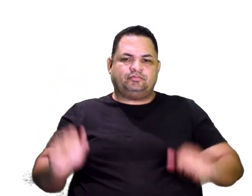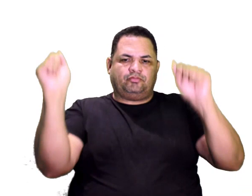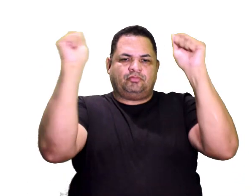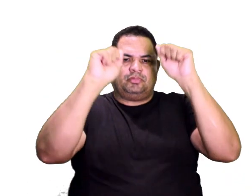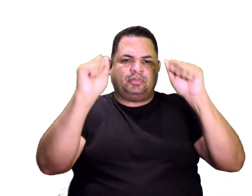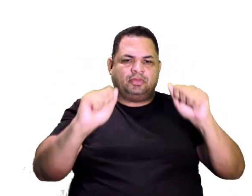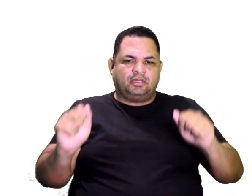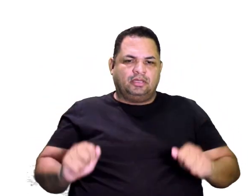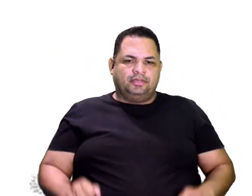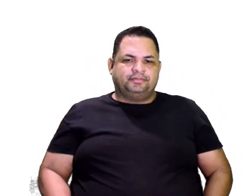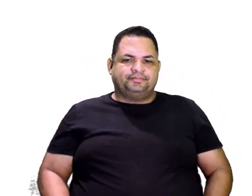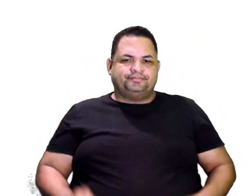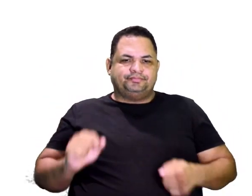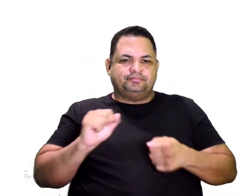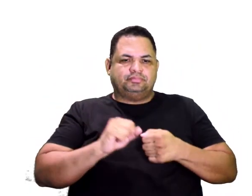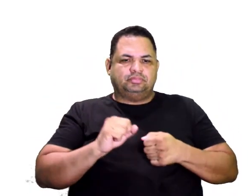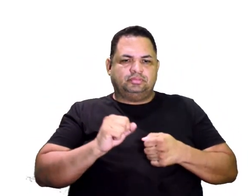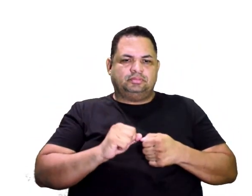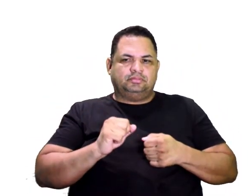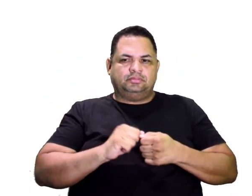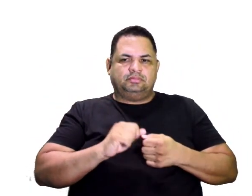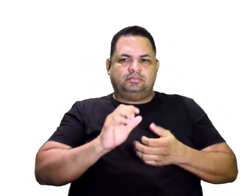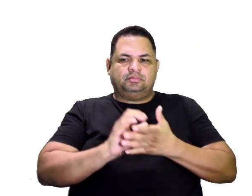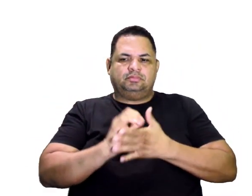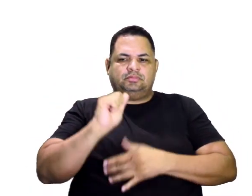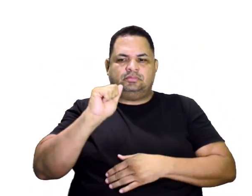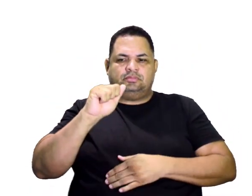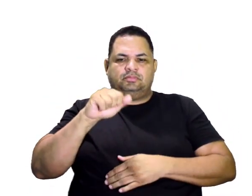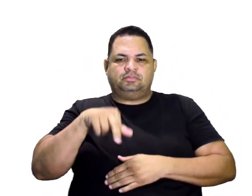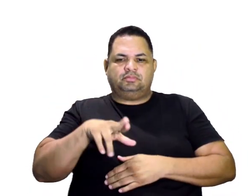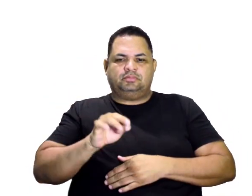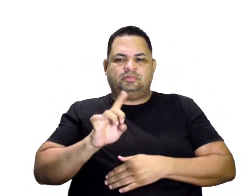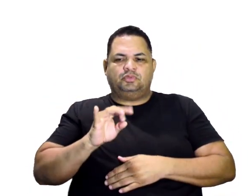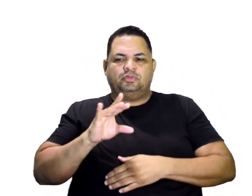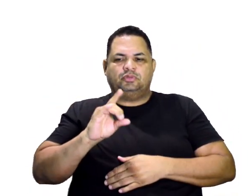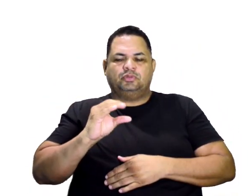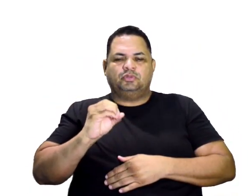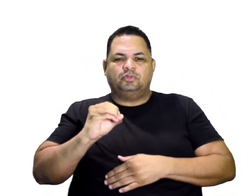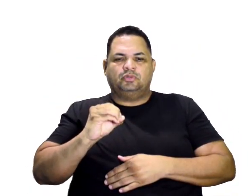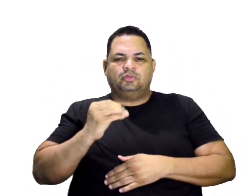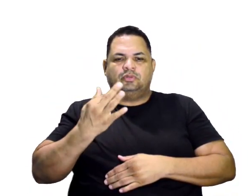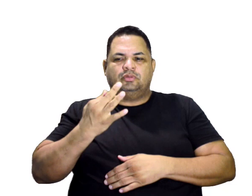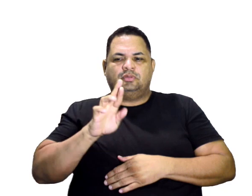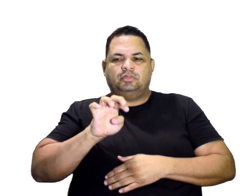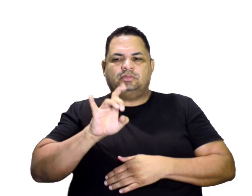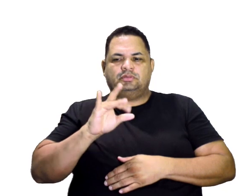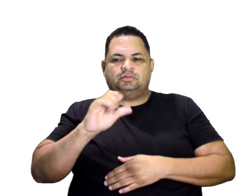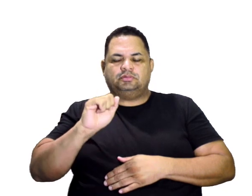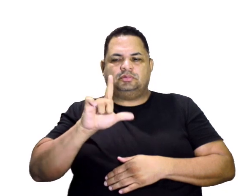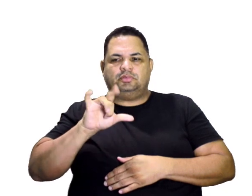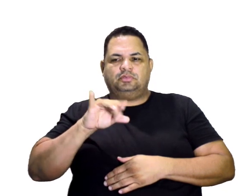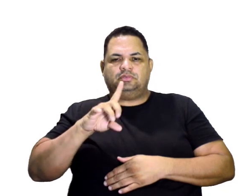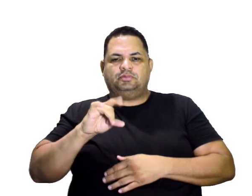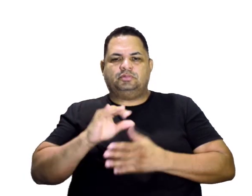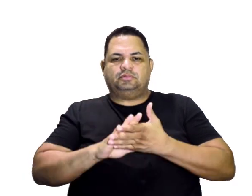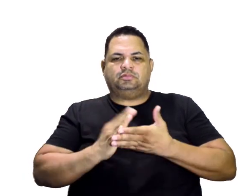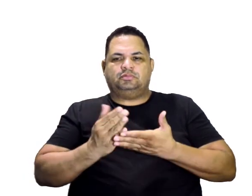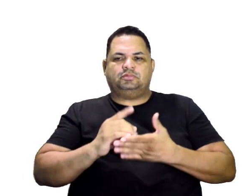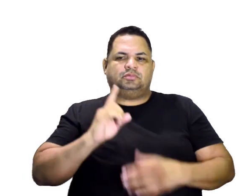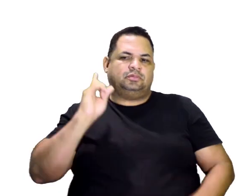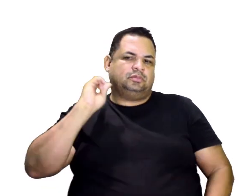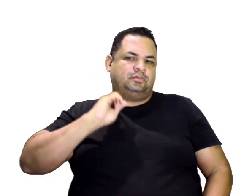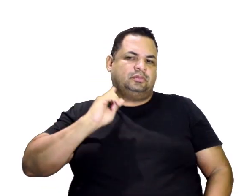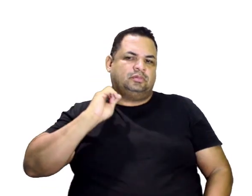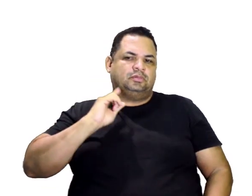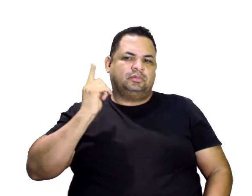esculturas feitas pelo Antônio Francisco Lisboa, em Congonhas do Campo, em Minas Gerais.